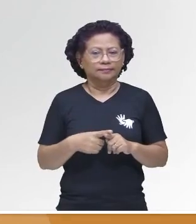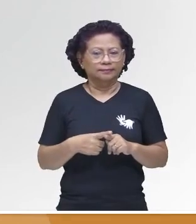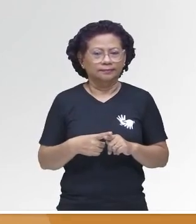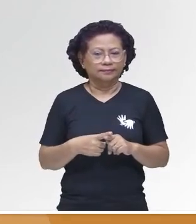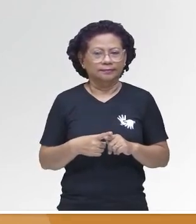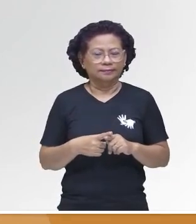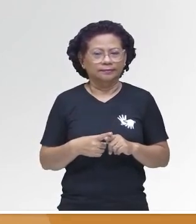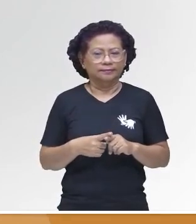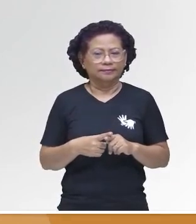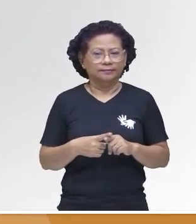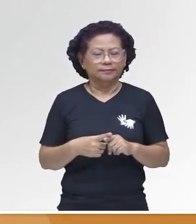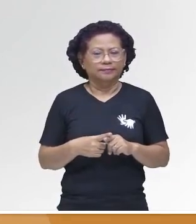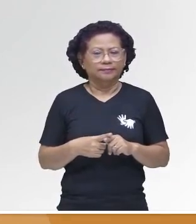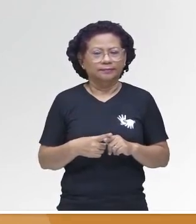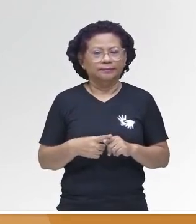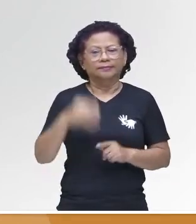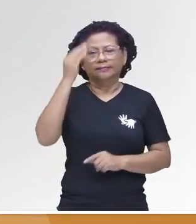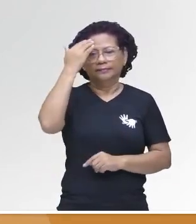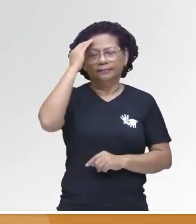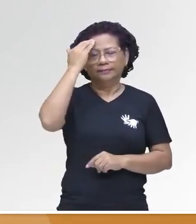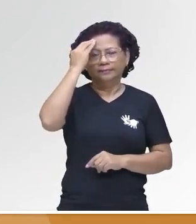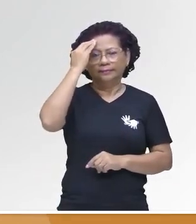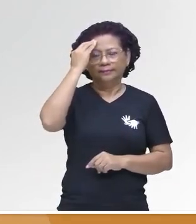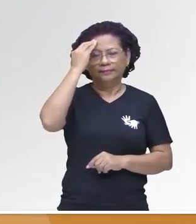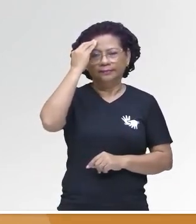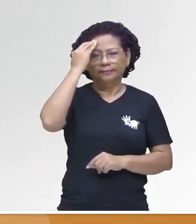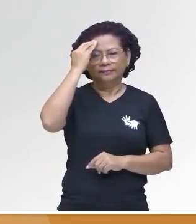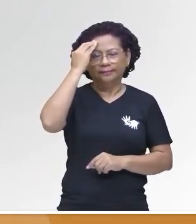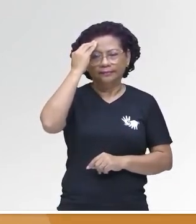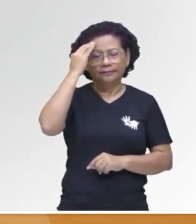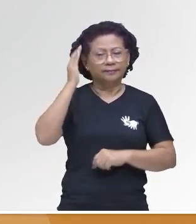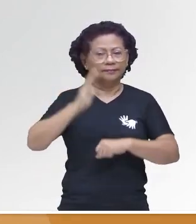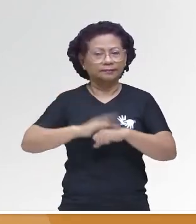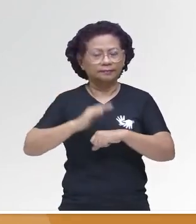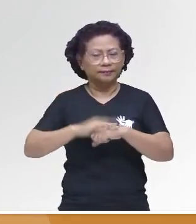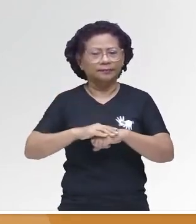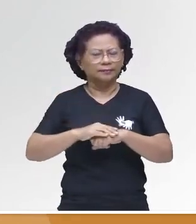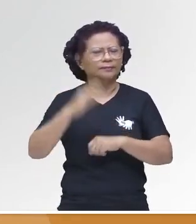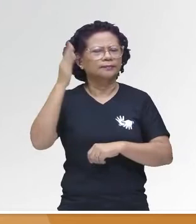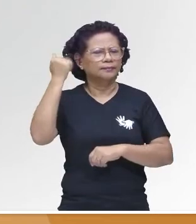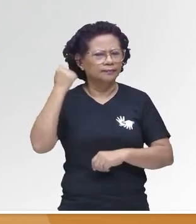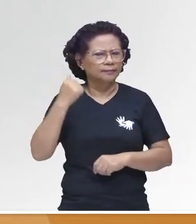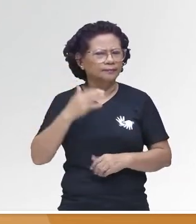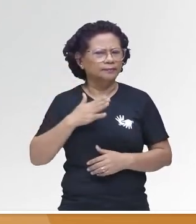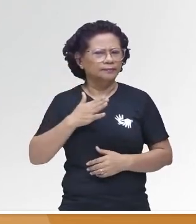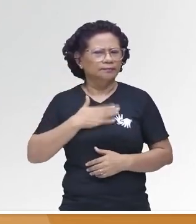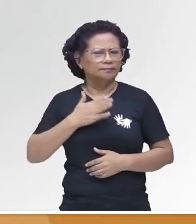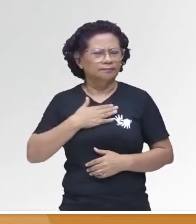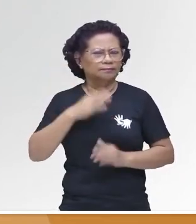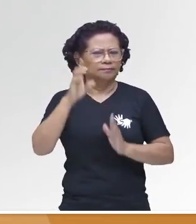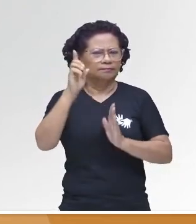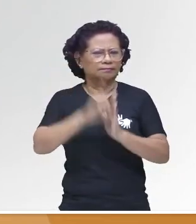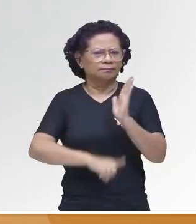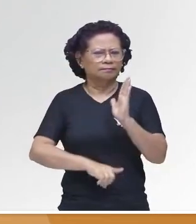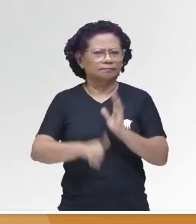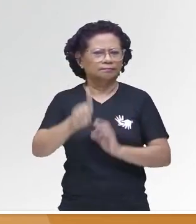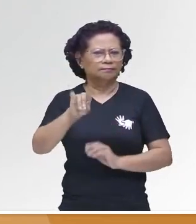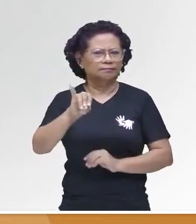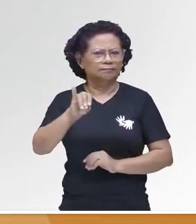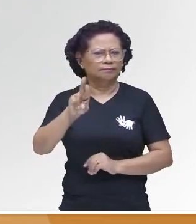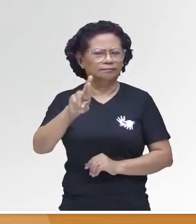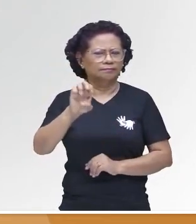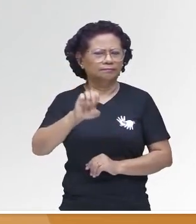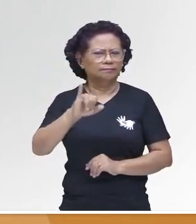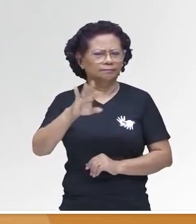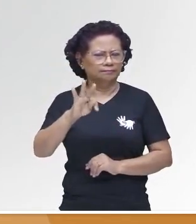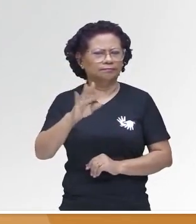possamos reivindicar os nossos direitos. Senhores, é muito desagradável quando a gente ouve por aí jovens dizerem o seguinte: política não me